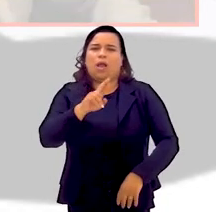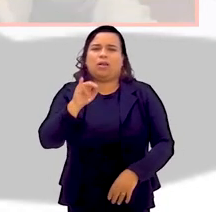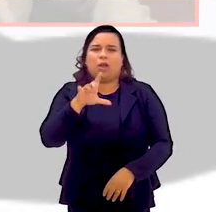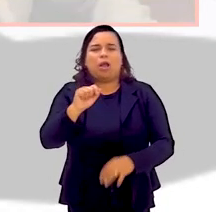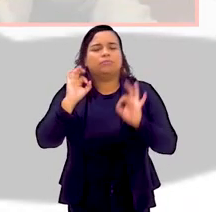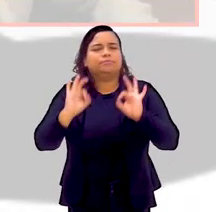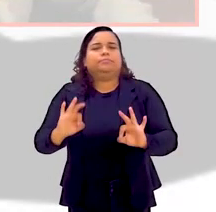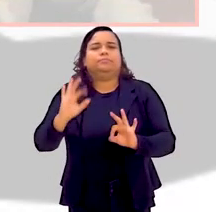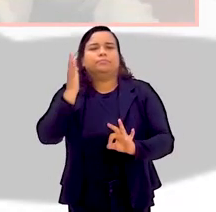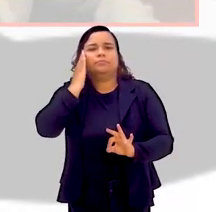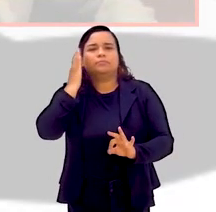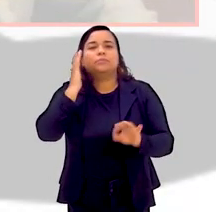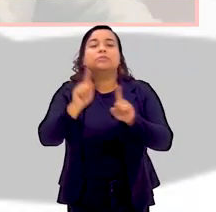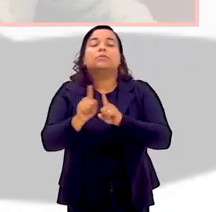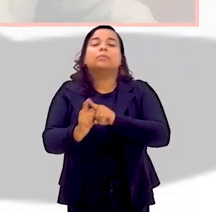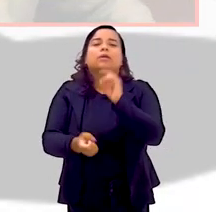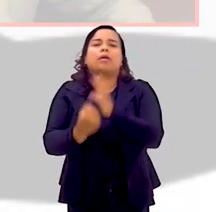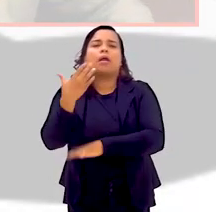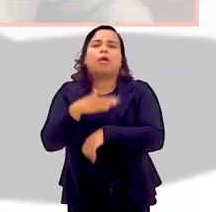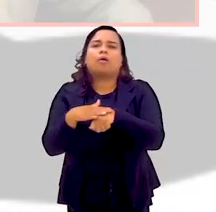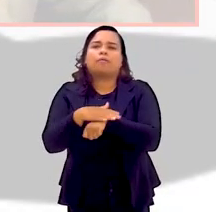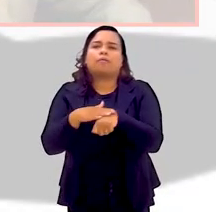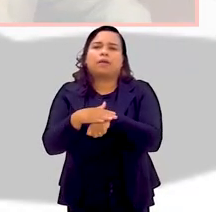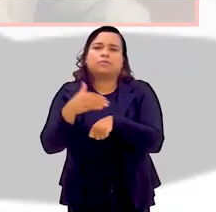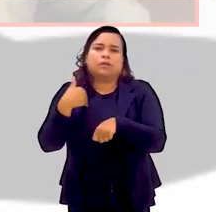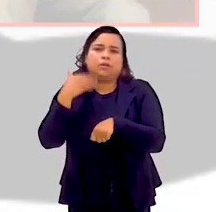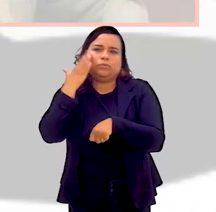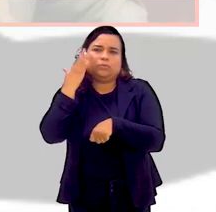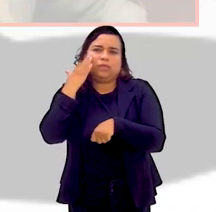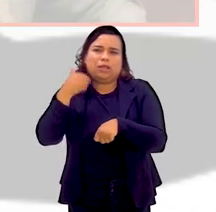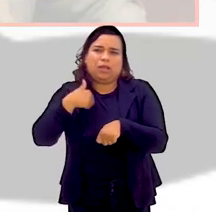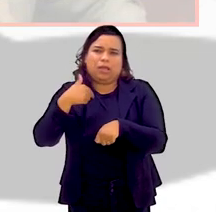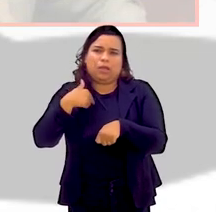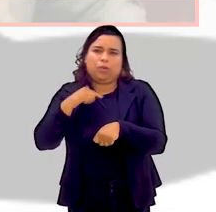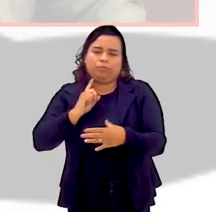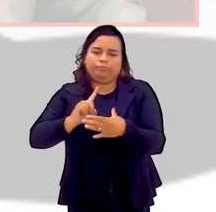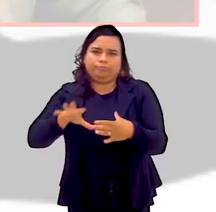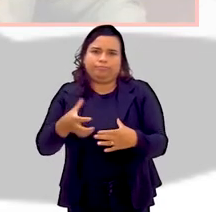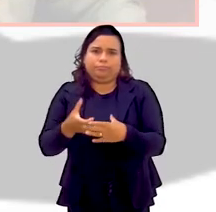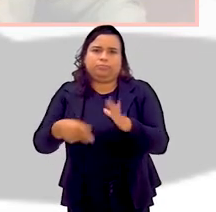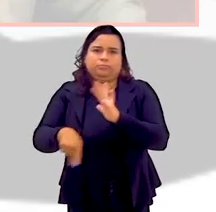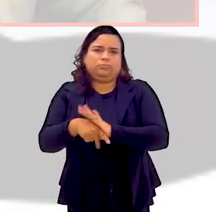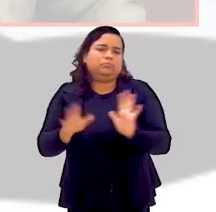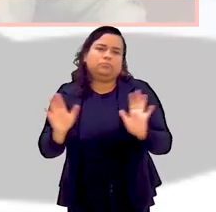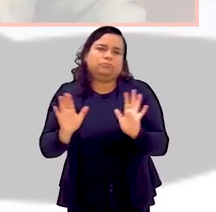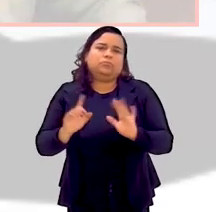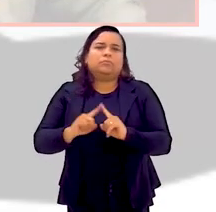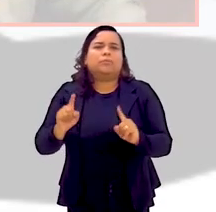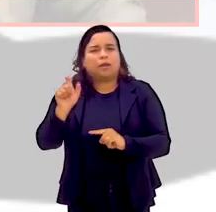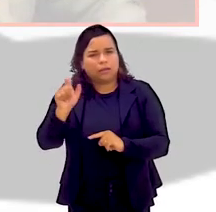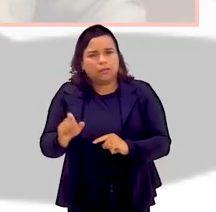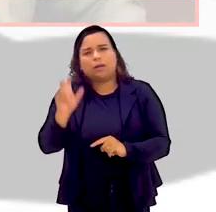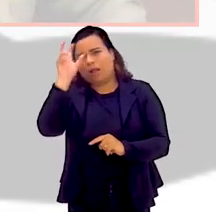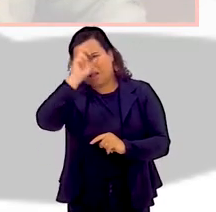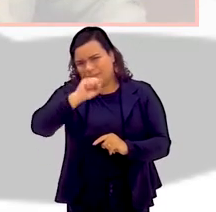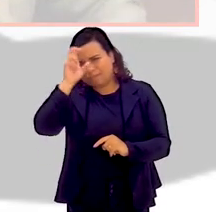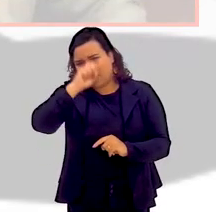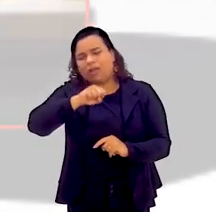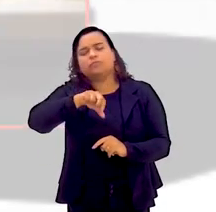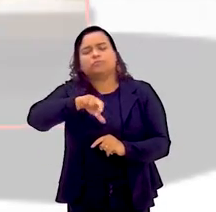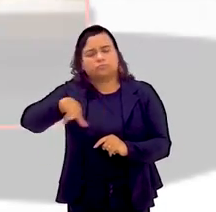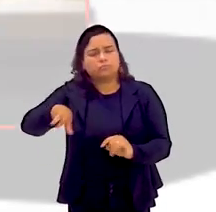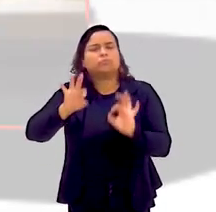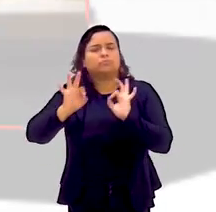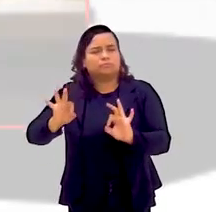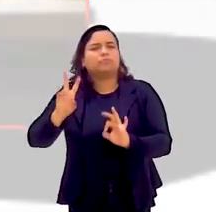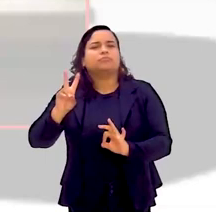E essa conversa, essa interação, apesar de não ser um homem desse meio, mas com certeza ele aprende rápido e estaria